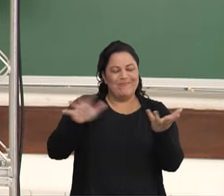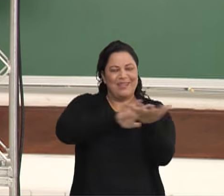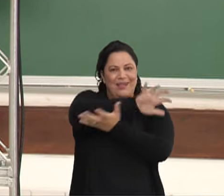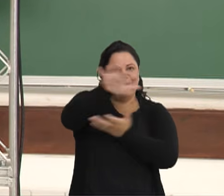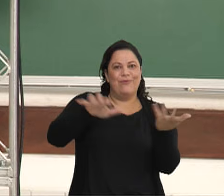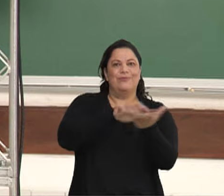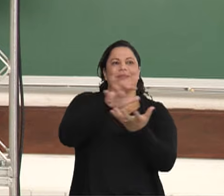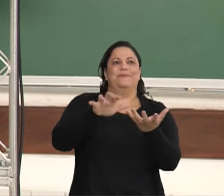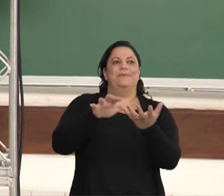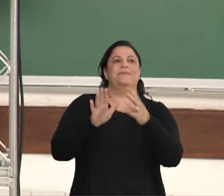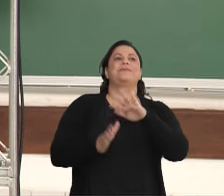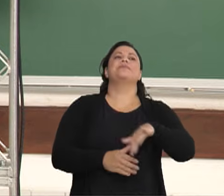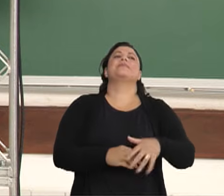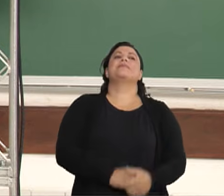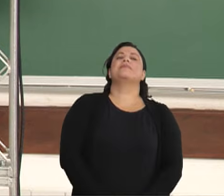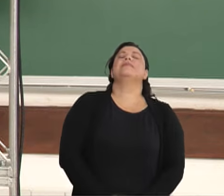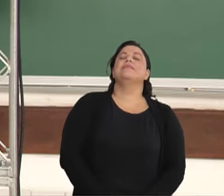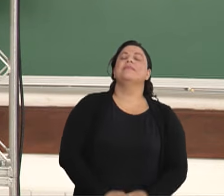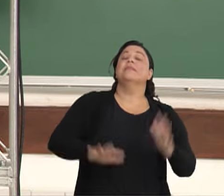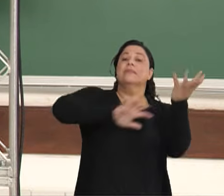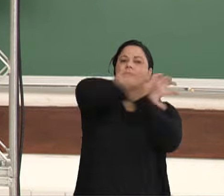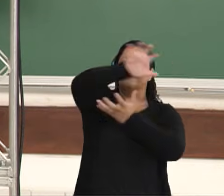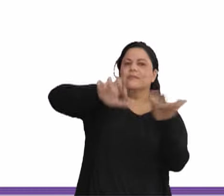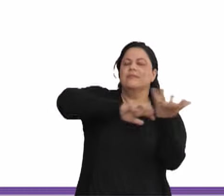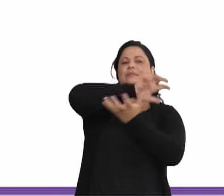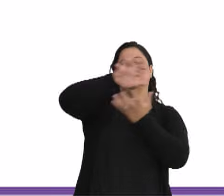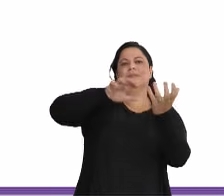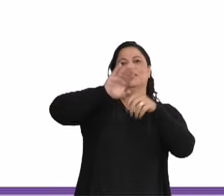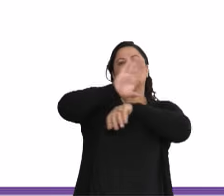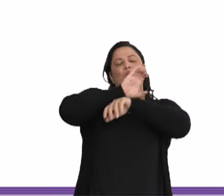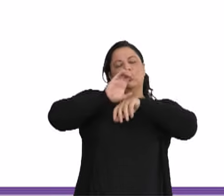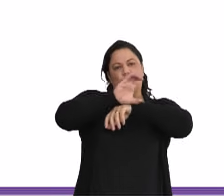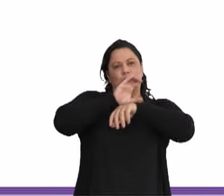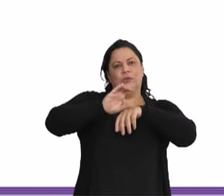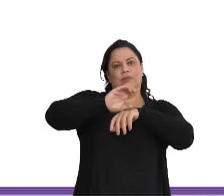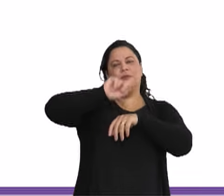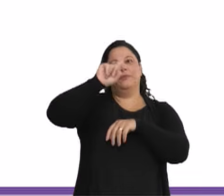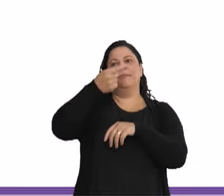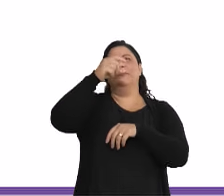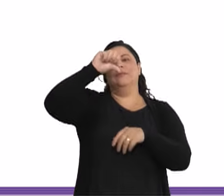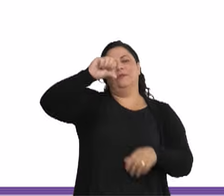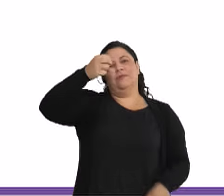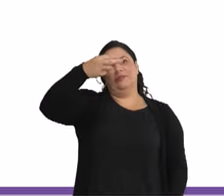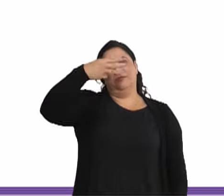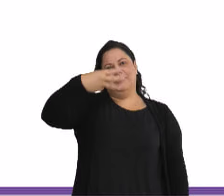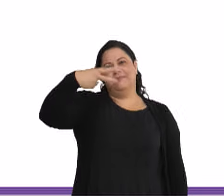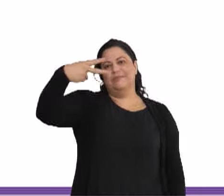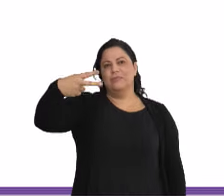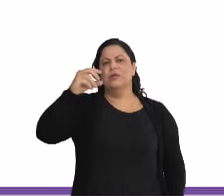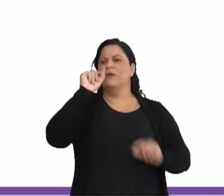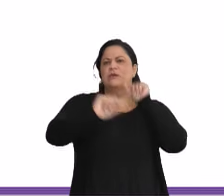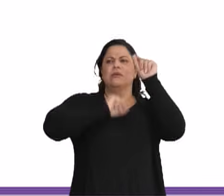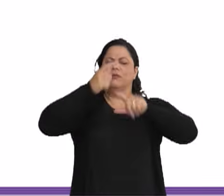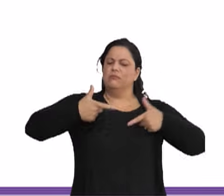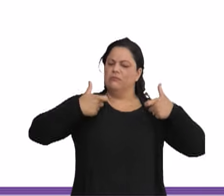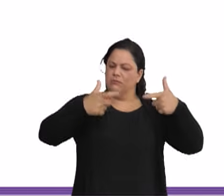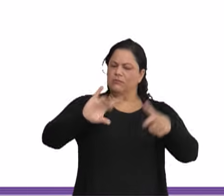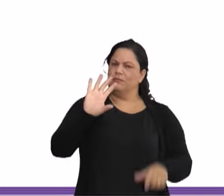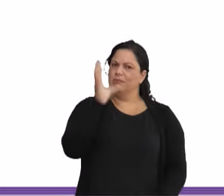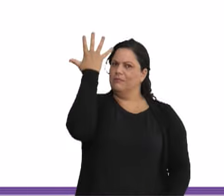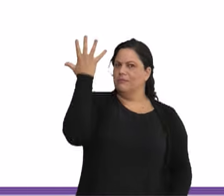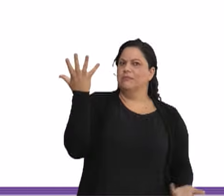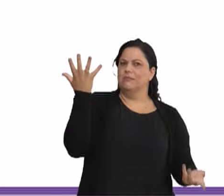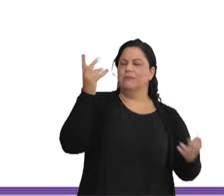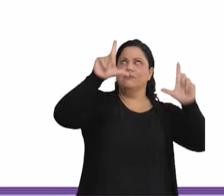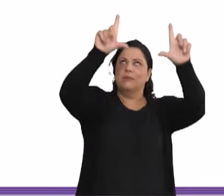a Revolução Constitucionalista de 32, como que essa guerra acontece? Aqui, aliás, você tem mais um cartaz